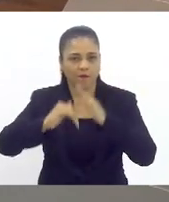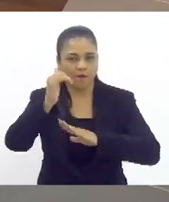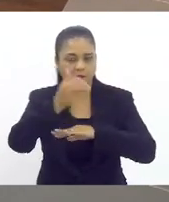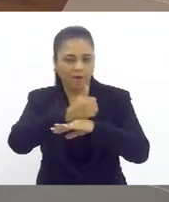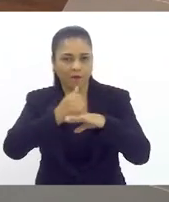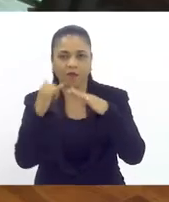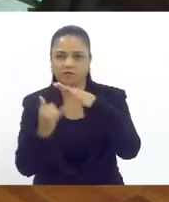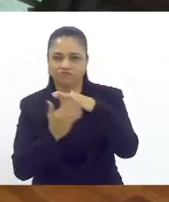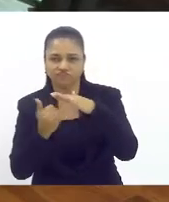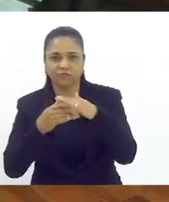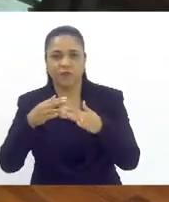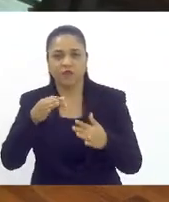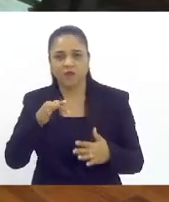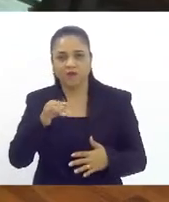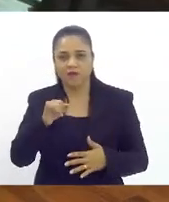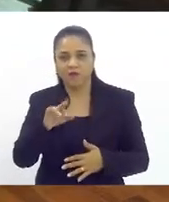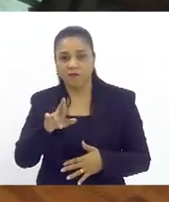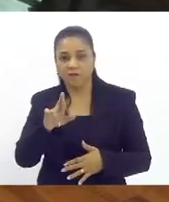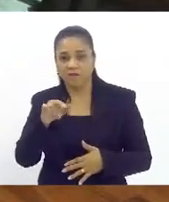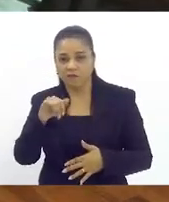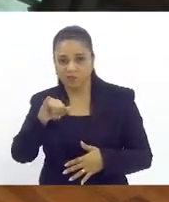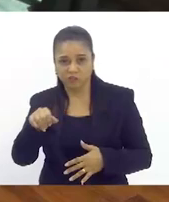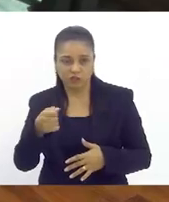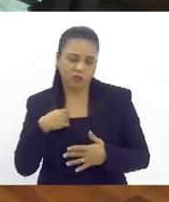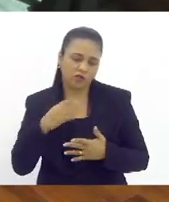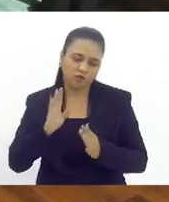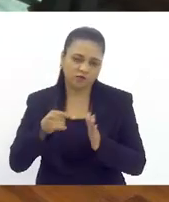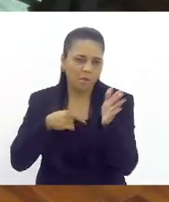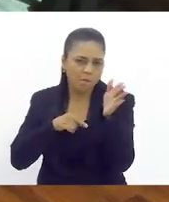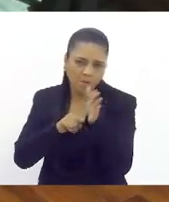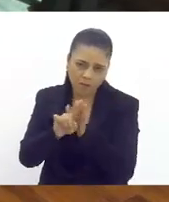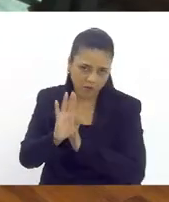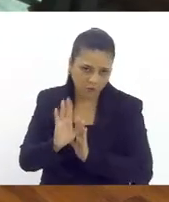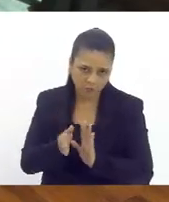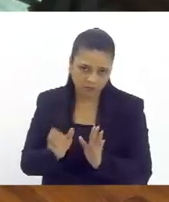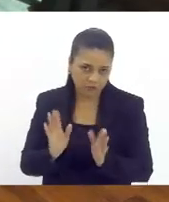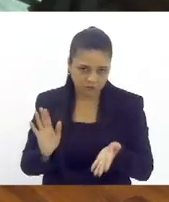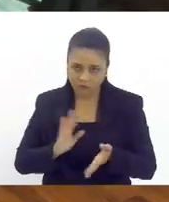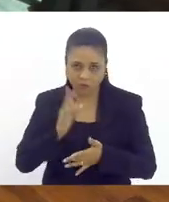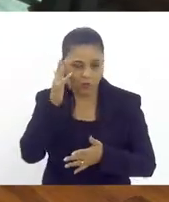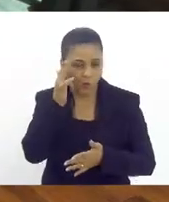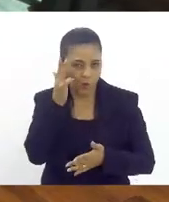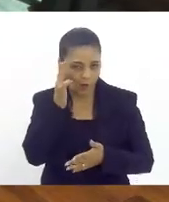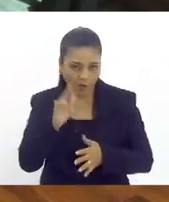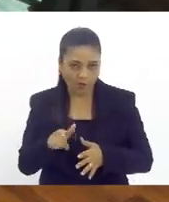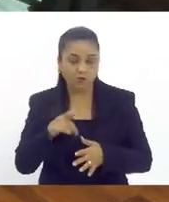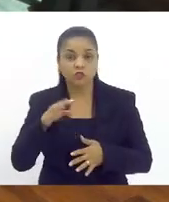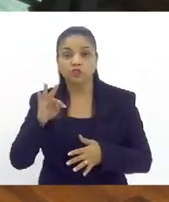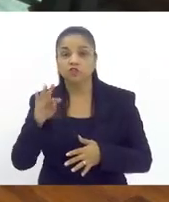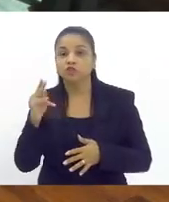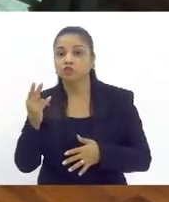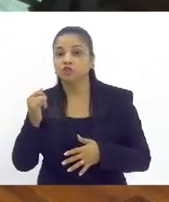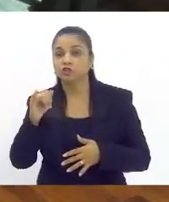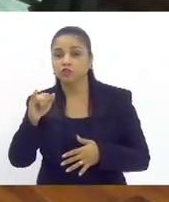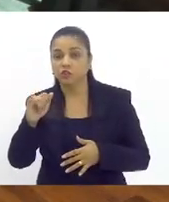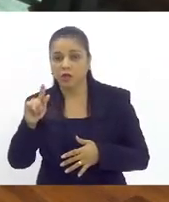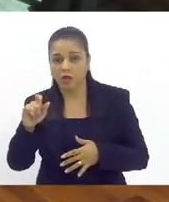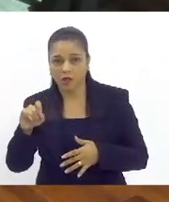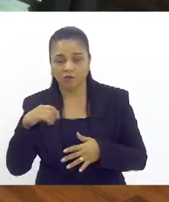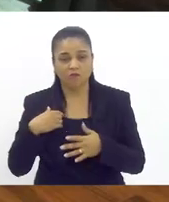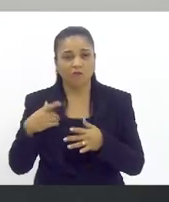entidades coloque em questões e como você aqui o Tiago tá viajando o